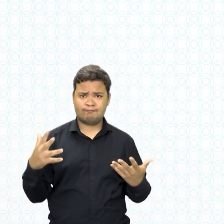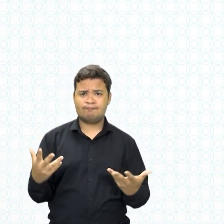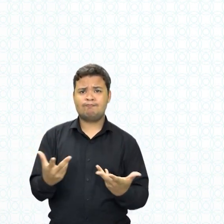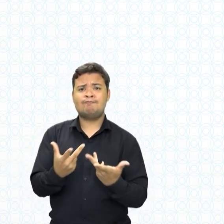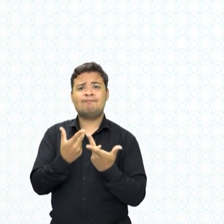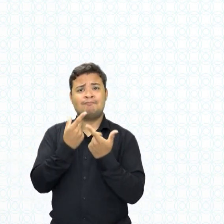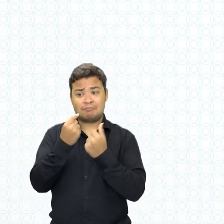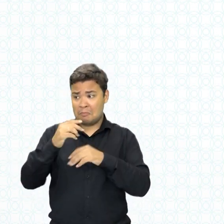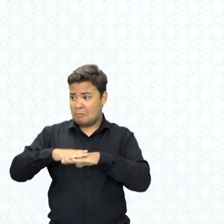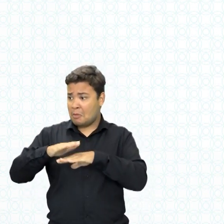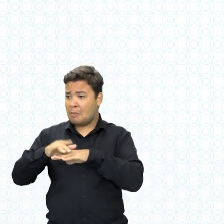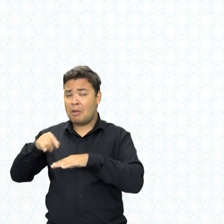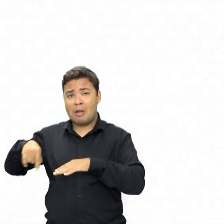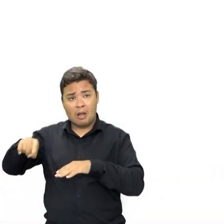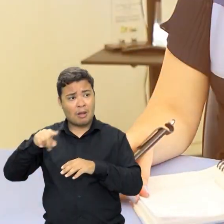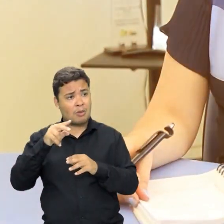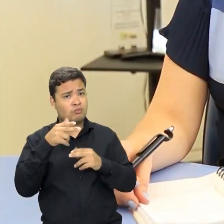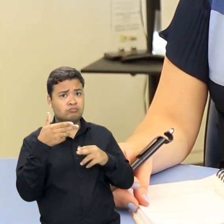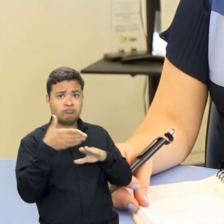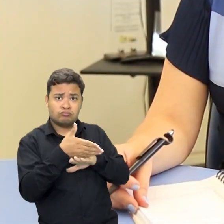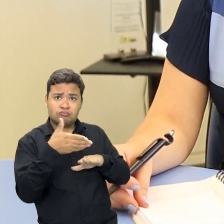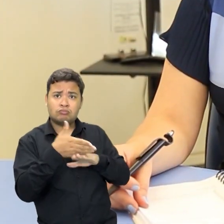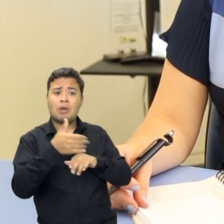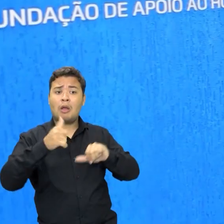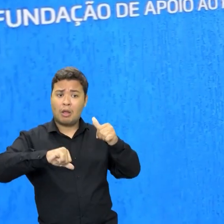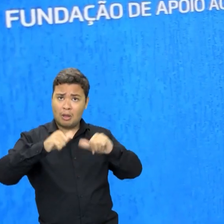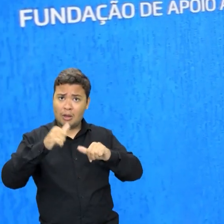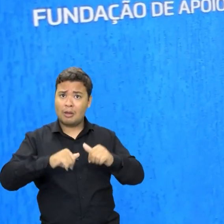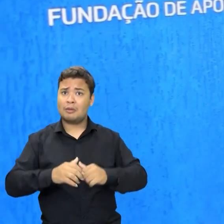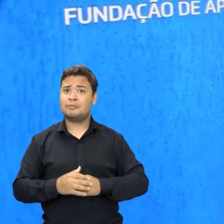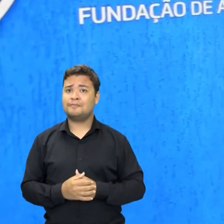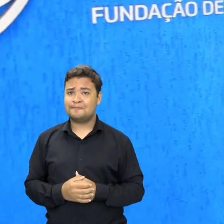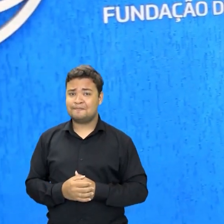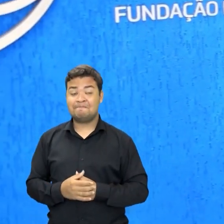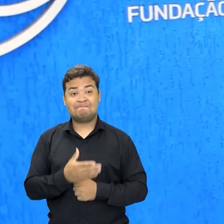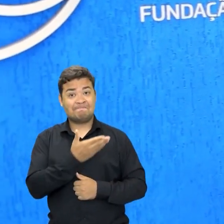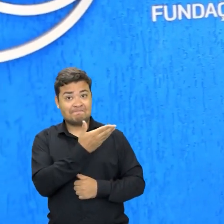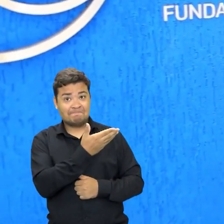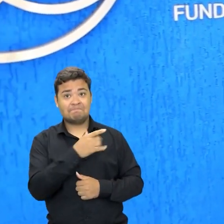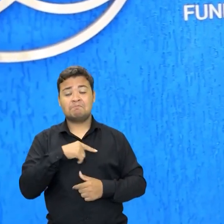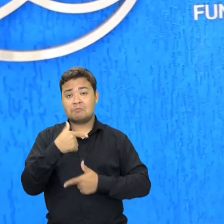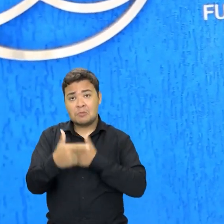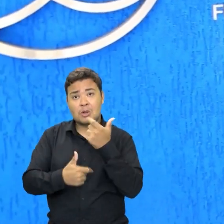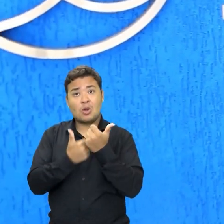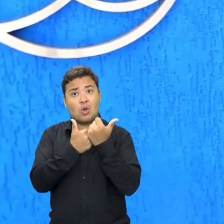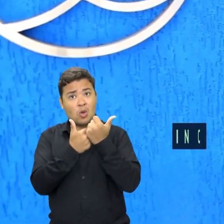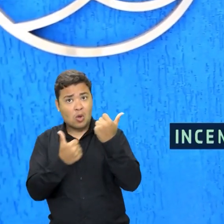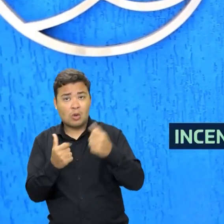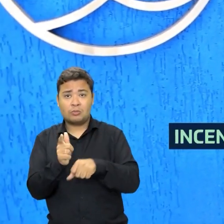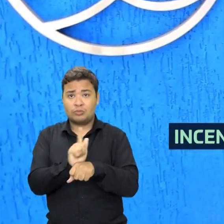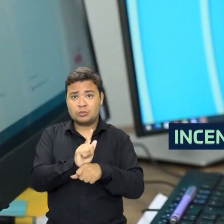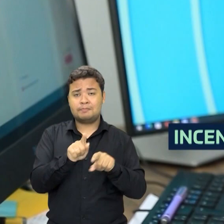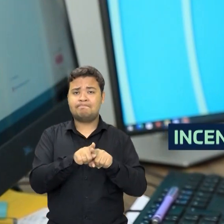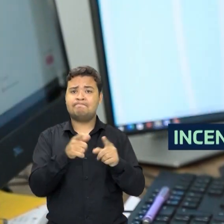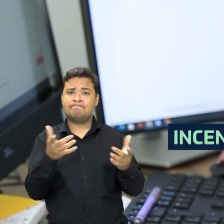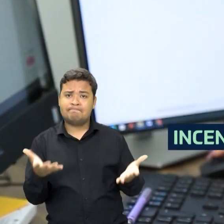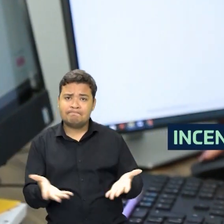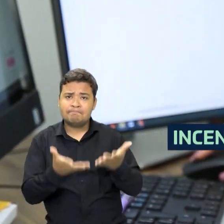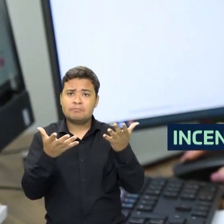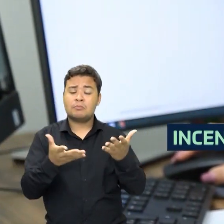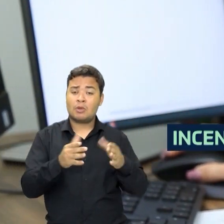de ponta pelos usuários. Além disso, a Fundac realiza a cogestão e também o incentivo